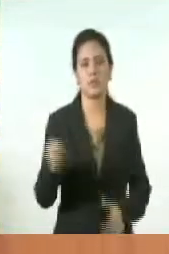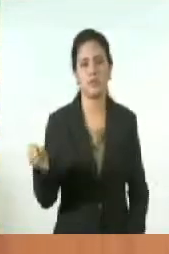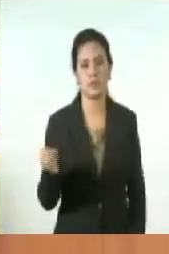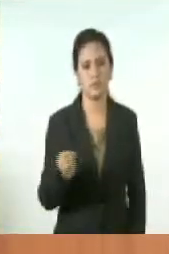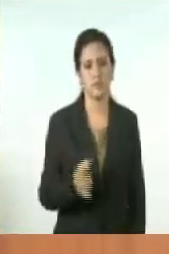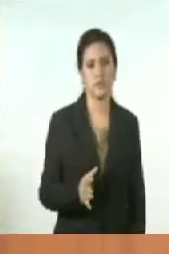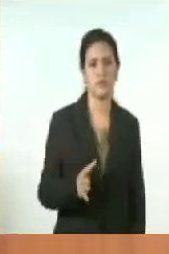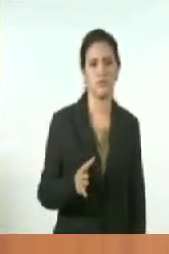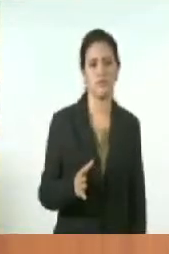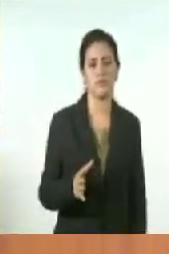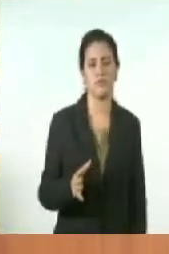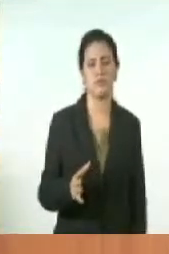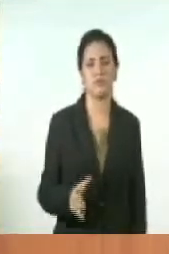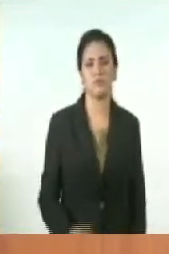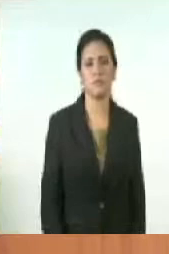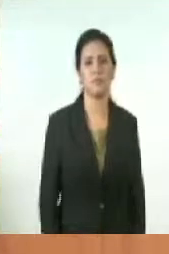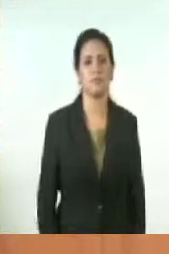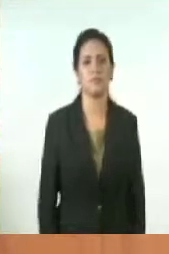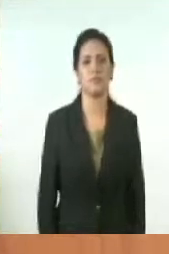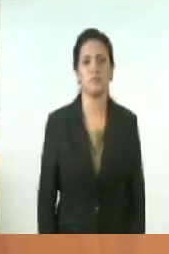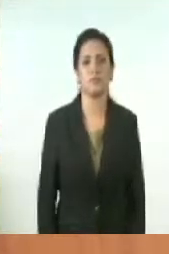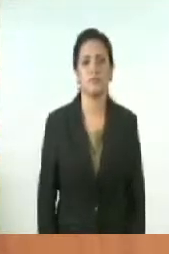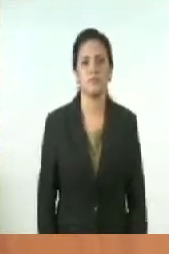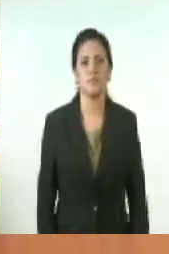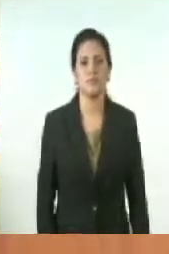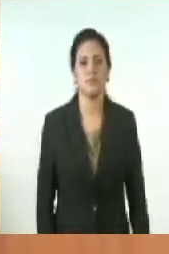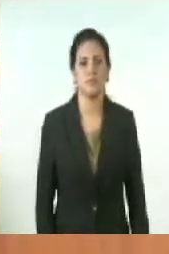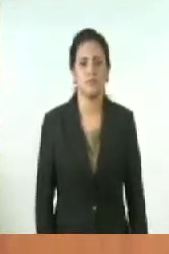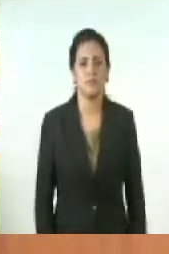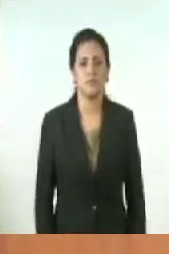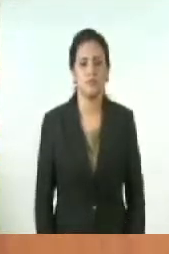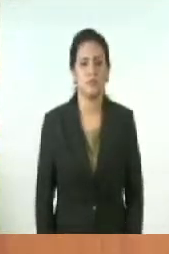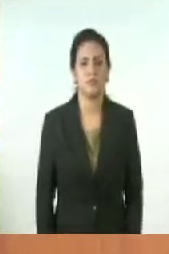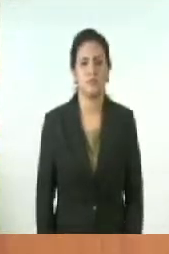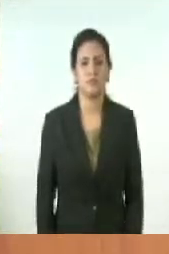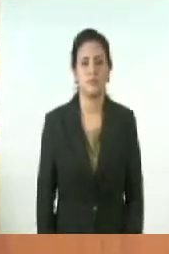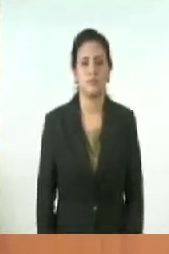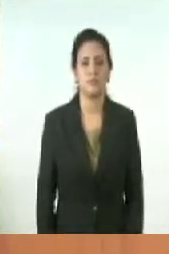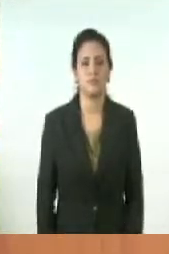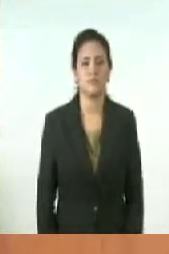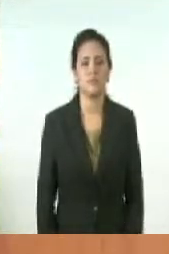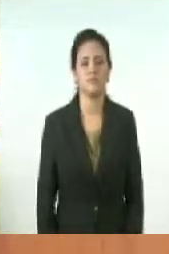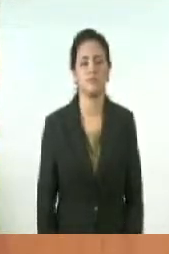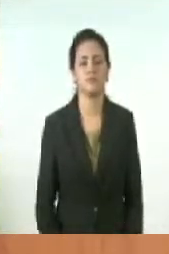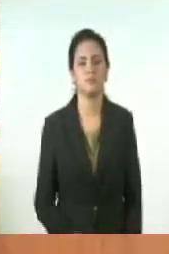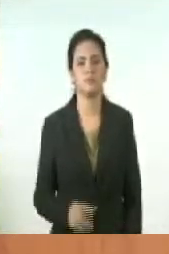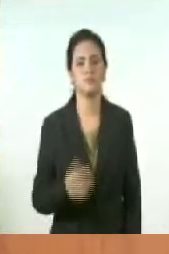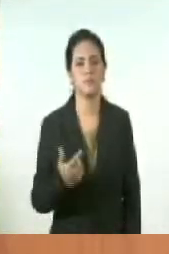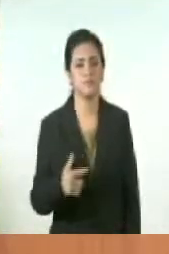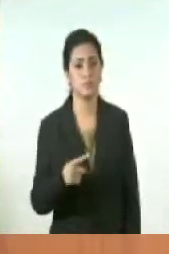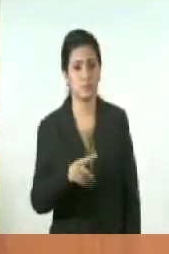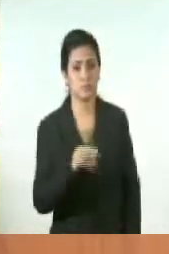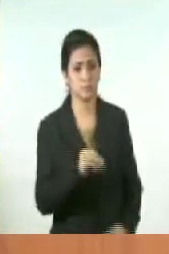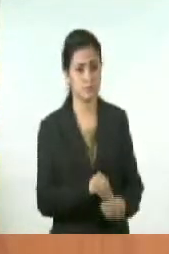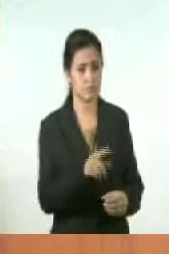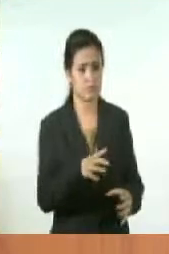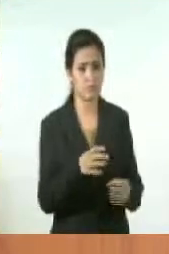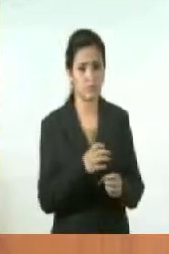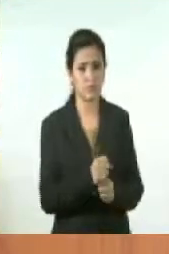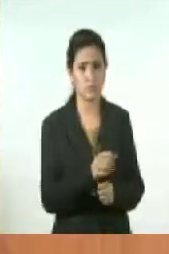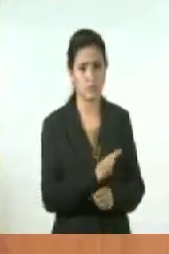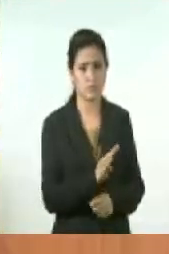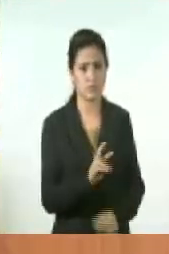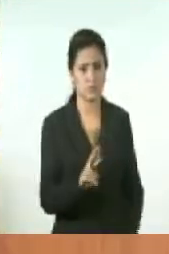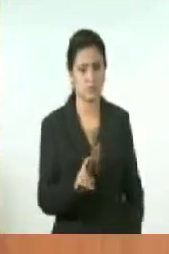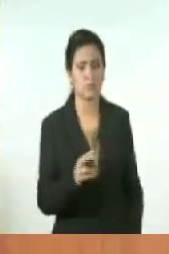a Classe Seguranças. Que ela não está contabilizada aqui no custo da BR. Não está. Por quê? Normal, ela